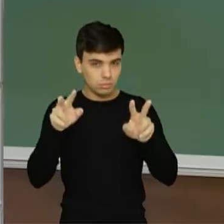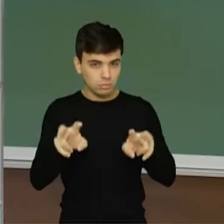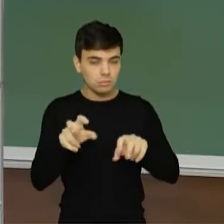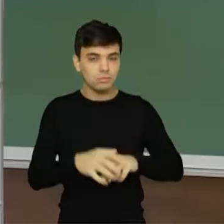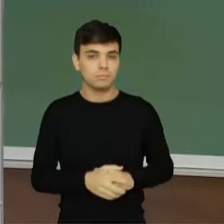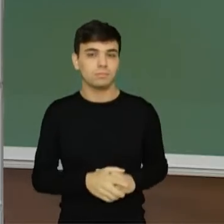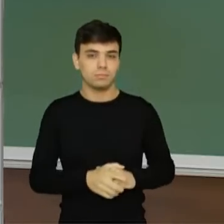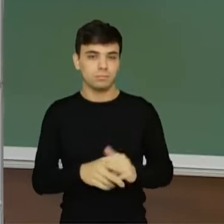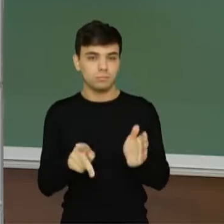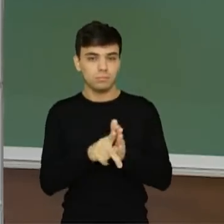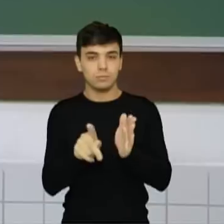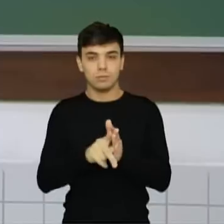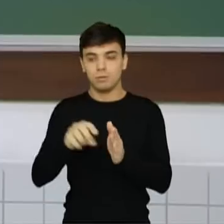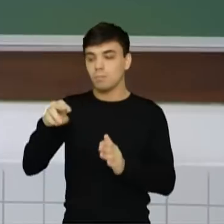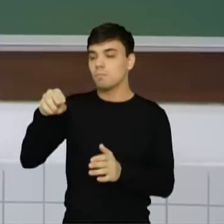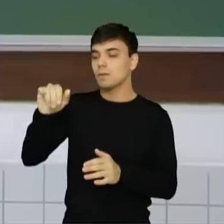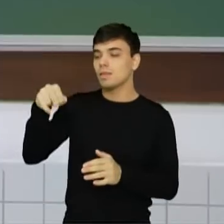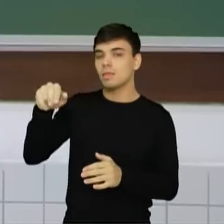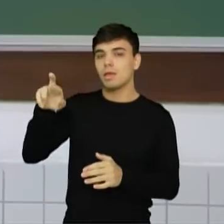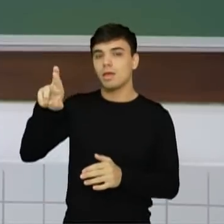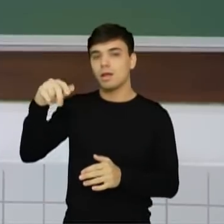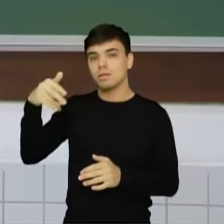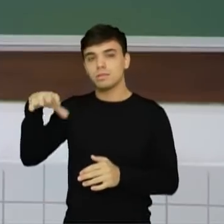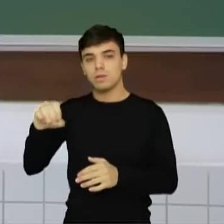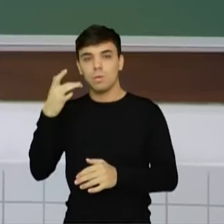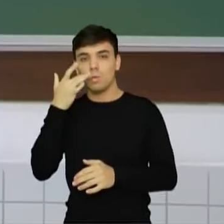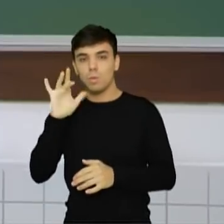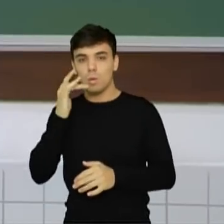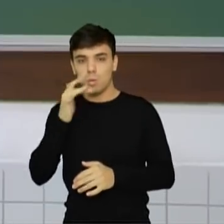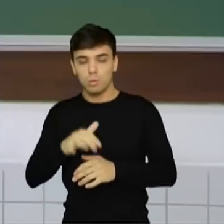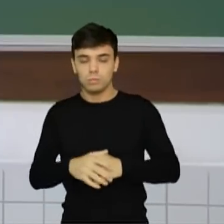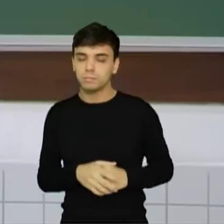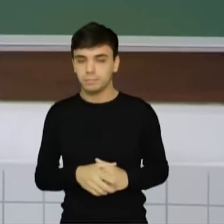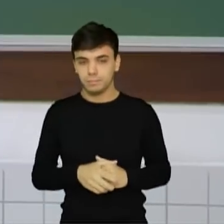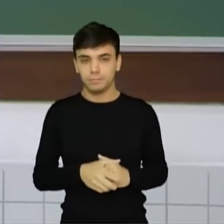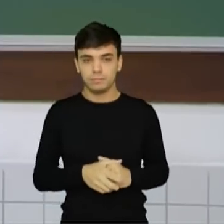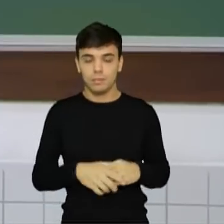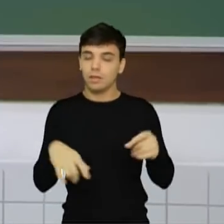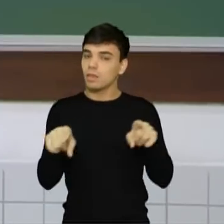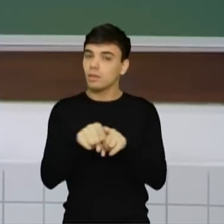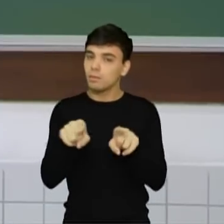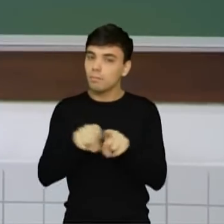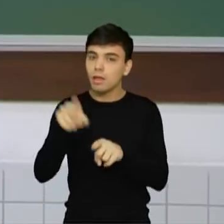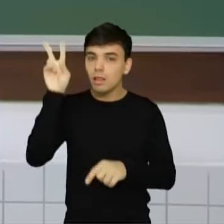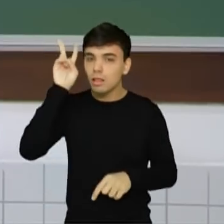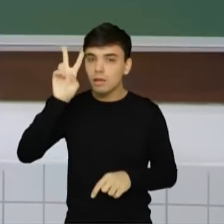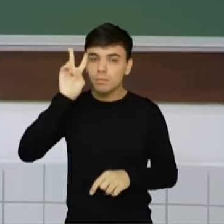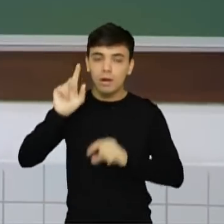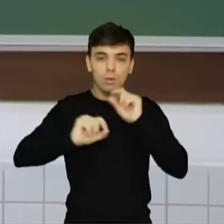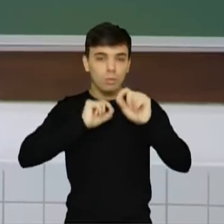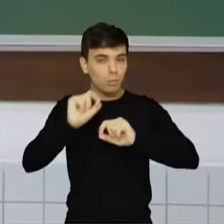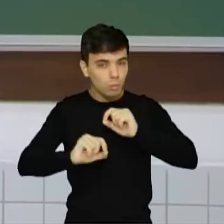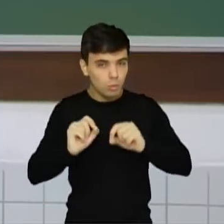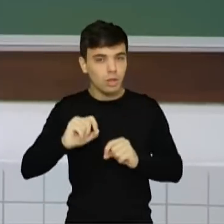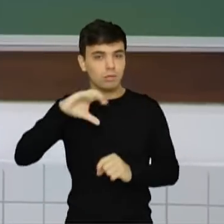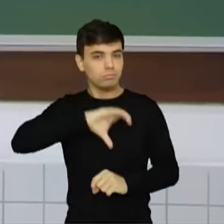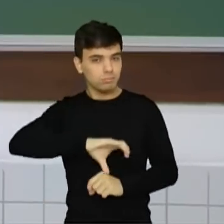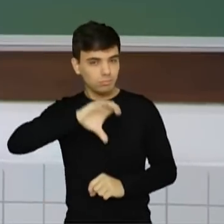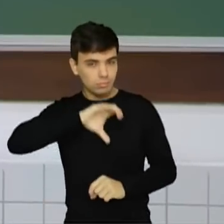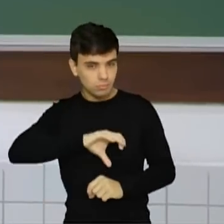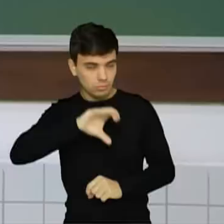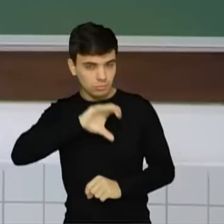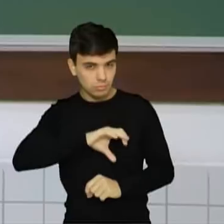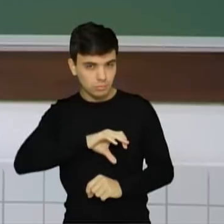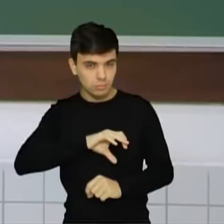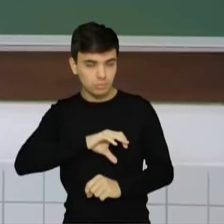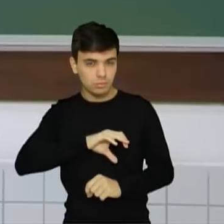o ciclo da mineração do ouro no Brasil, certo? É importante lembrar que Portugal, ele tinha